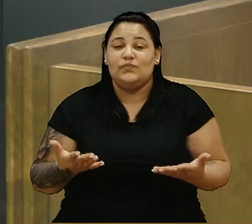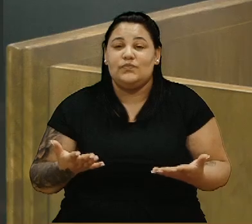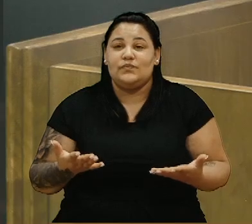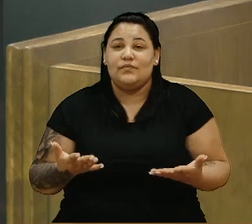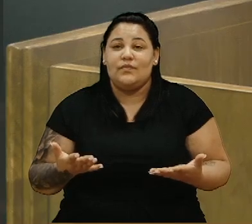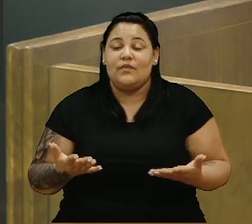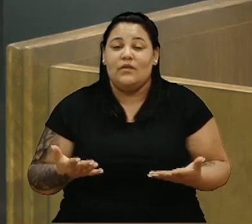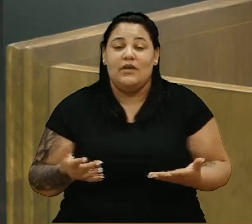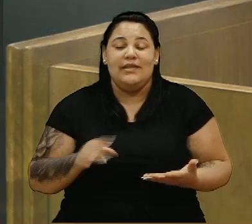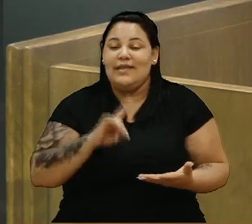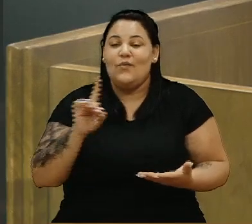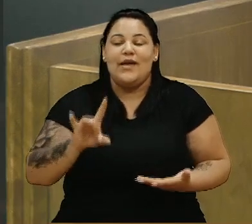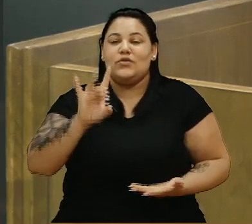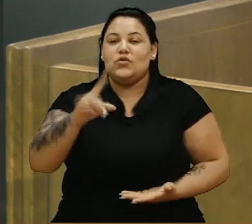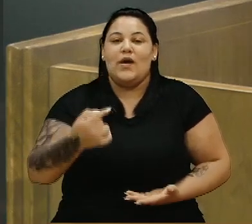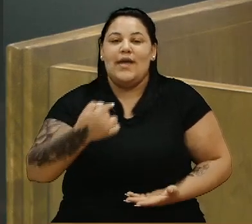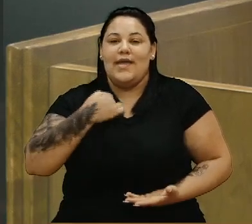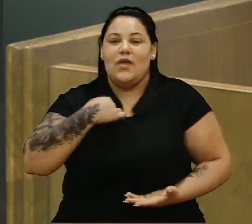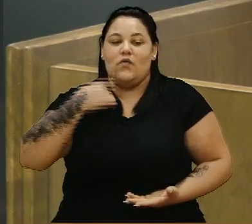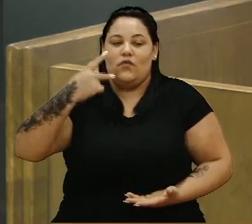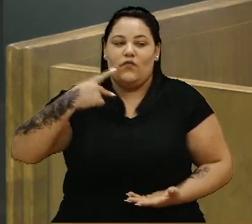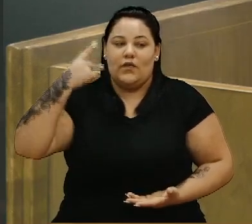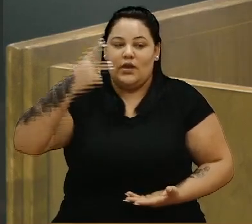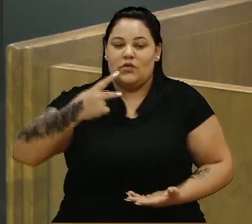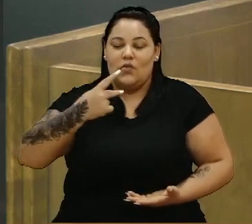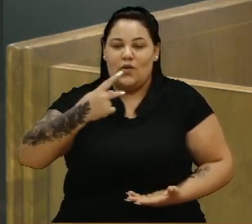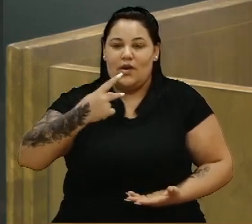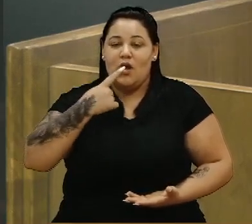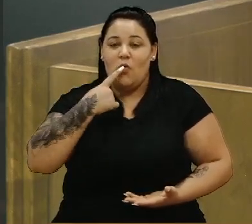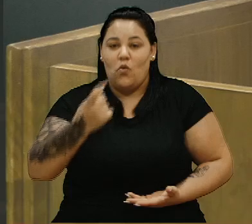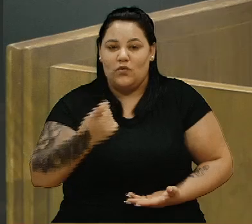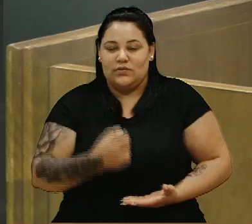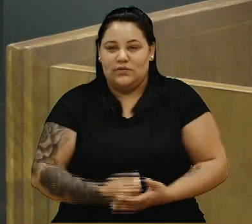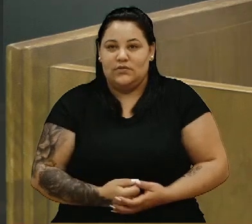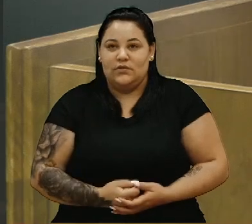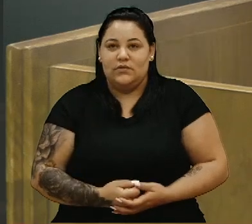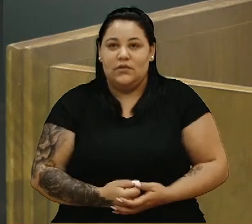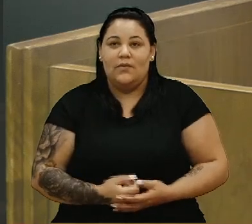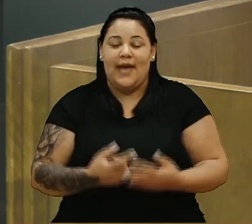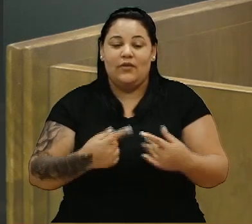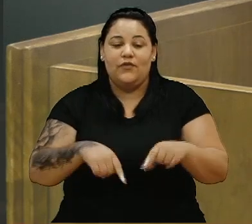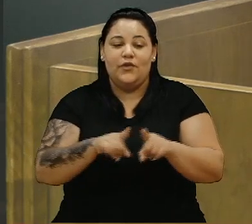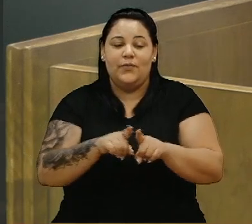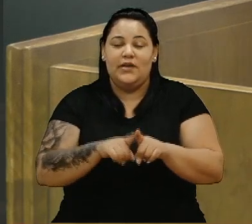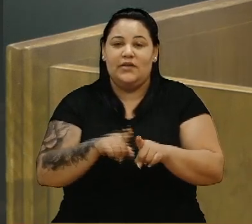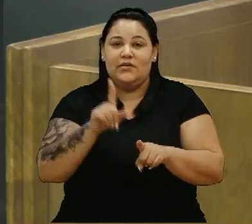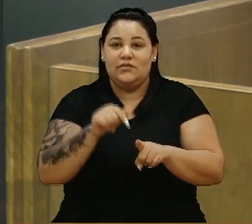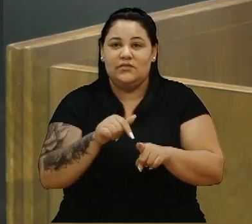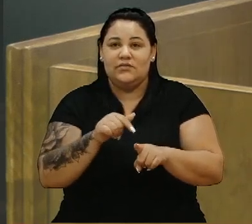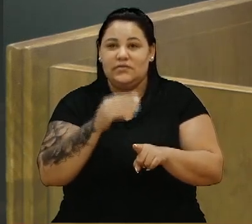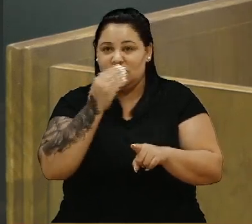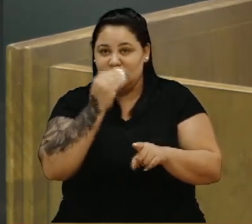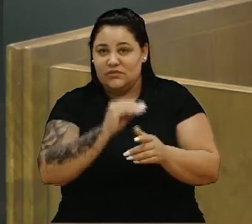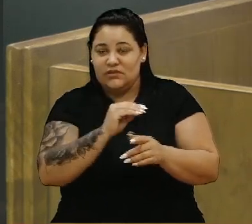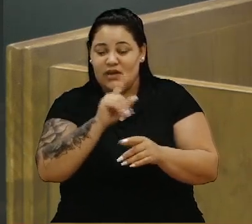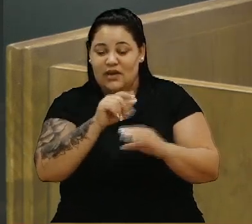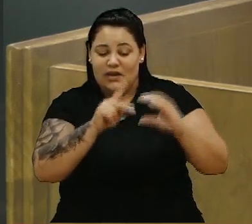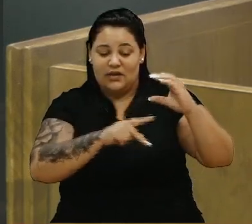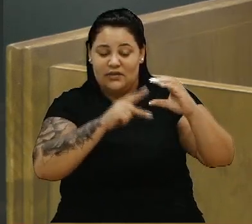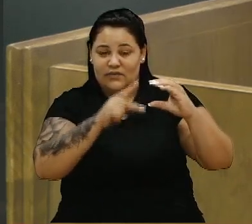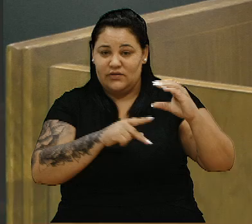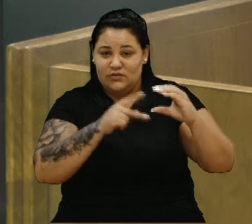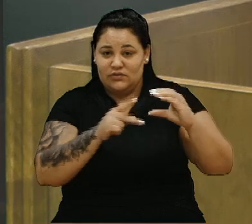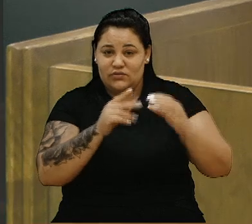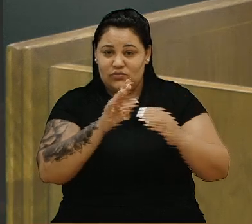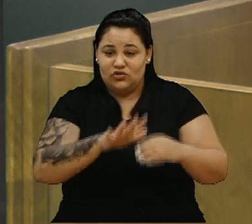não é só eu, vereadora Rose, que estou sendo desconsiderada com isso. É a Câmara de Vereadores como